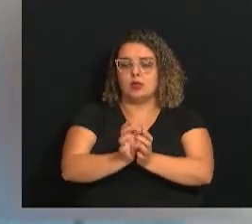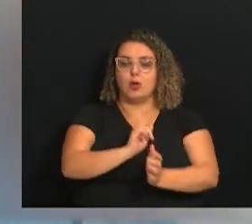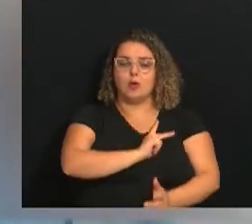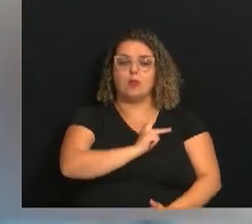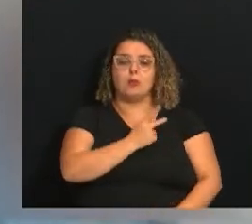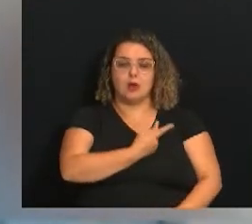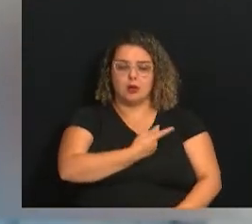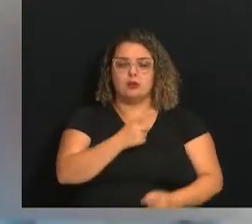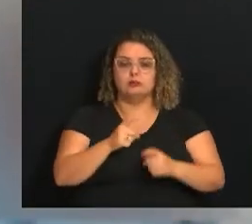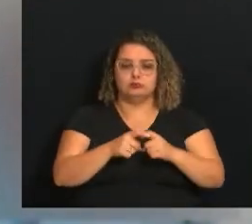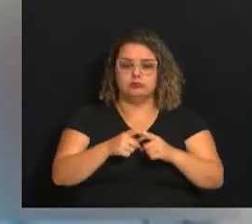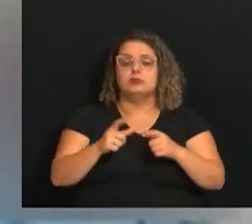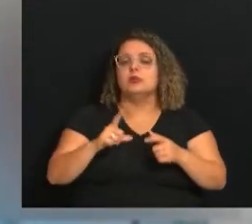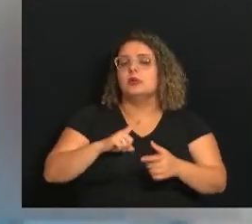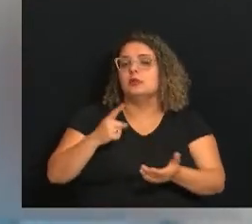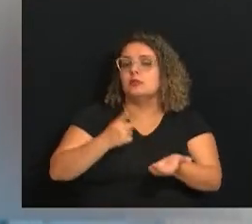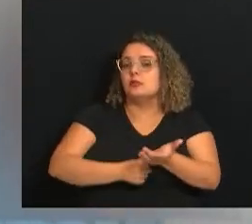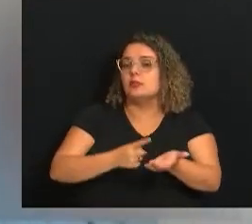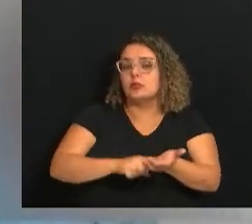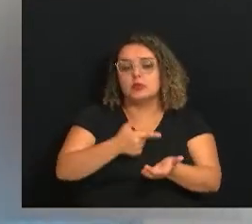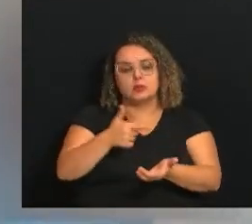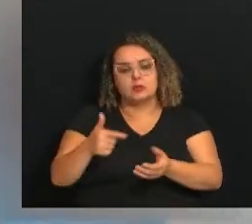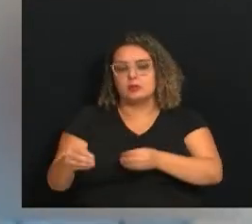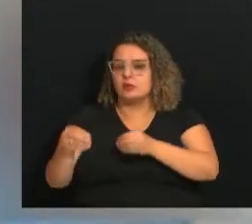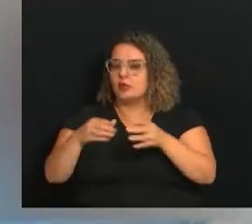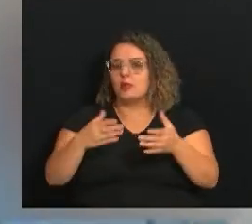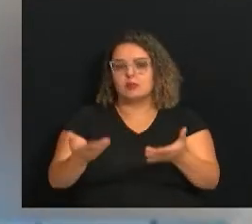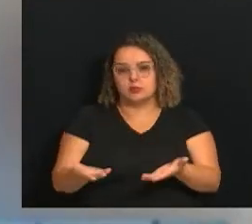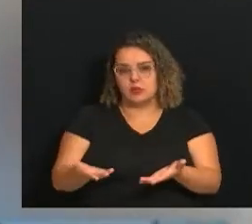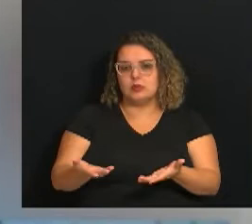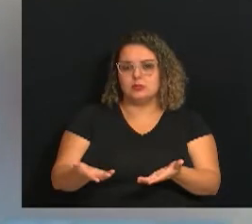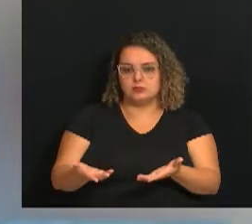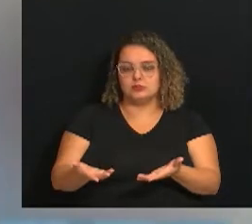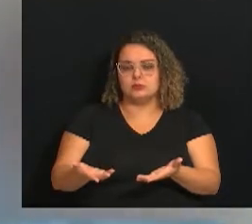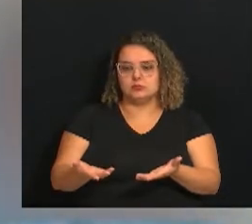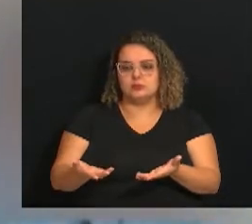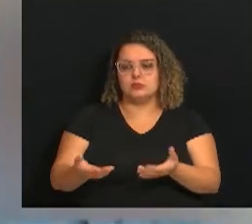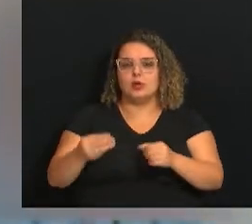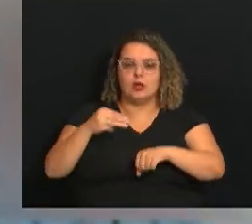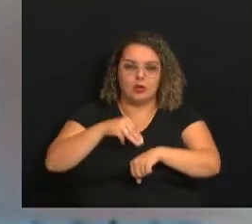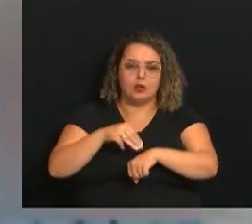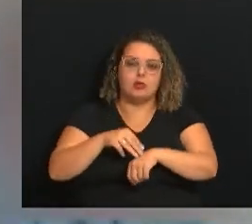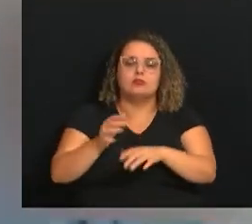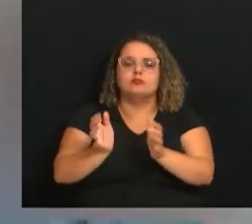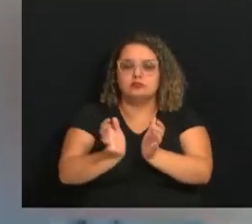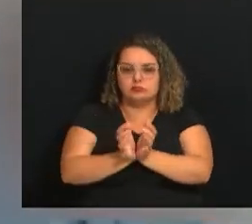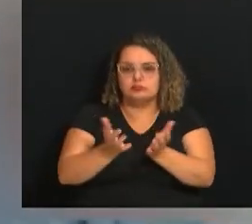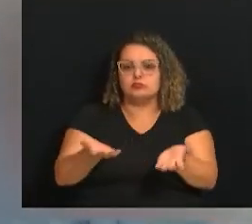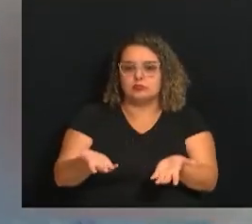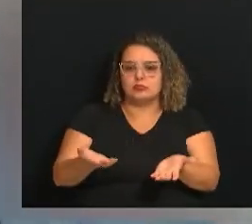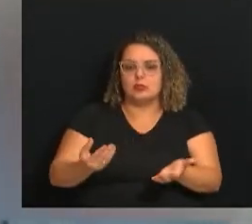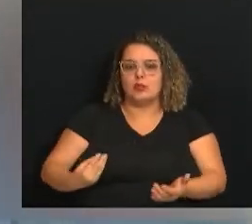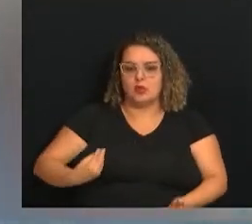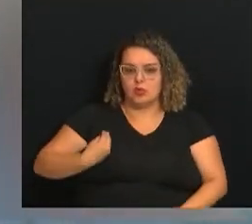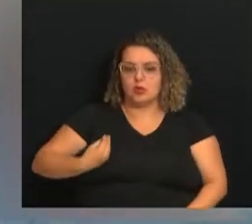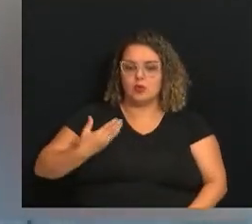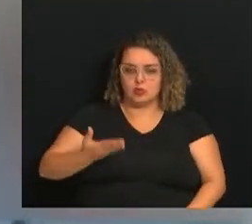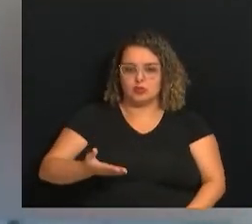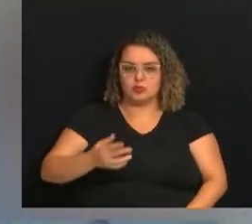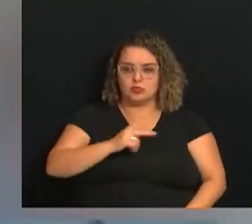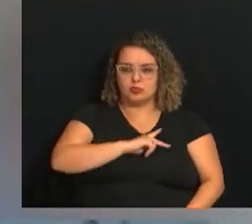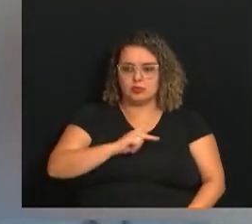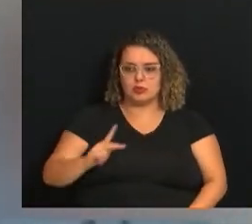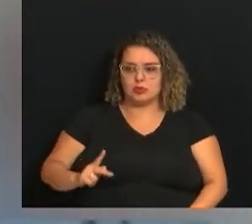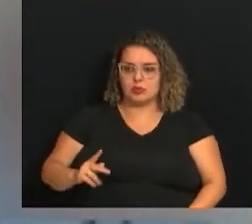teve um compromisso inadiável, o qual me delegou a função como membro da comissão de estar aqui hoje presidindo. Eu